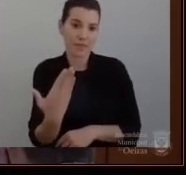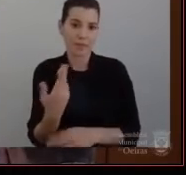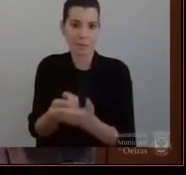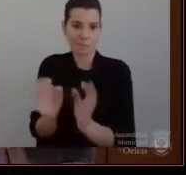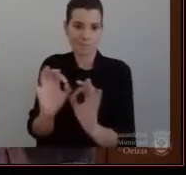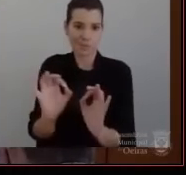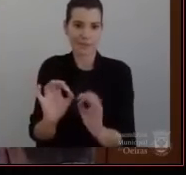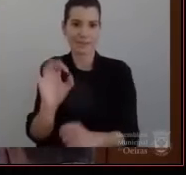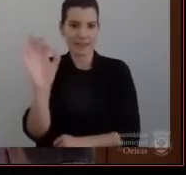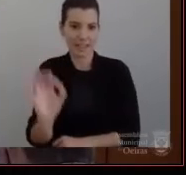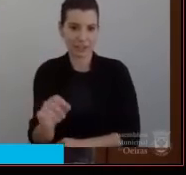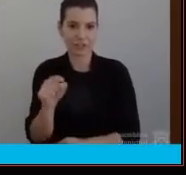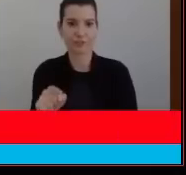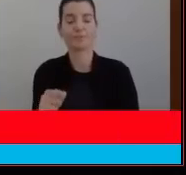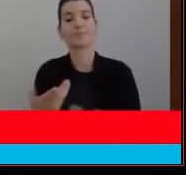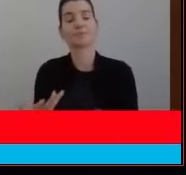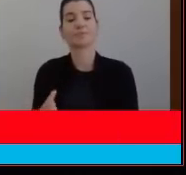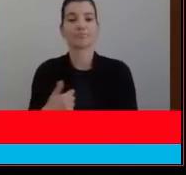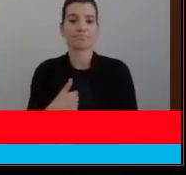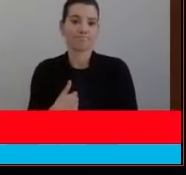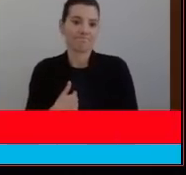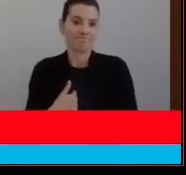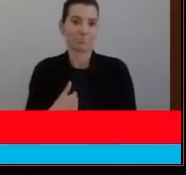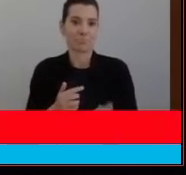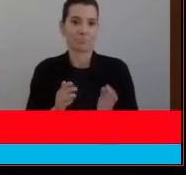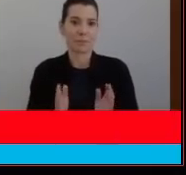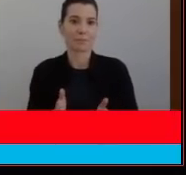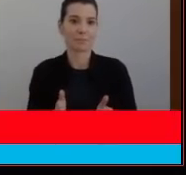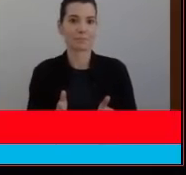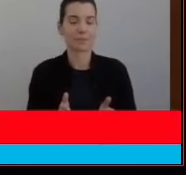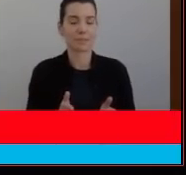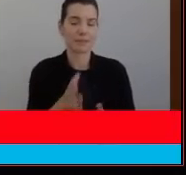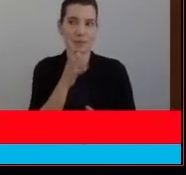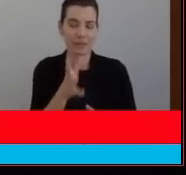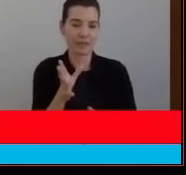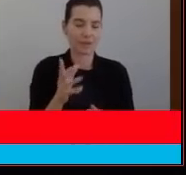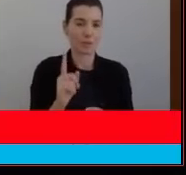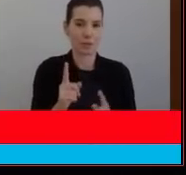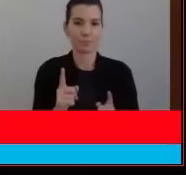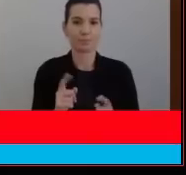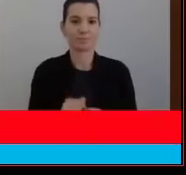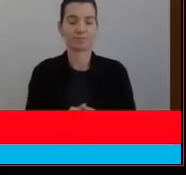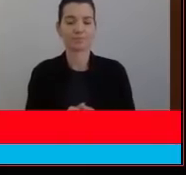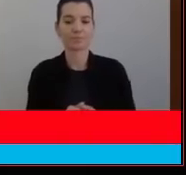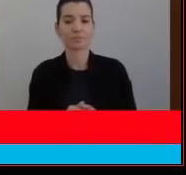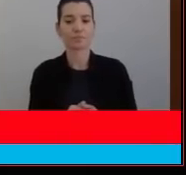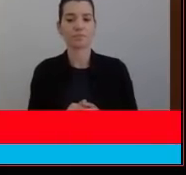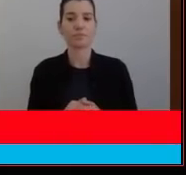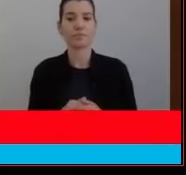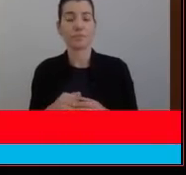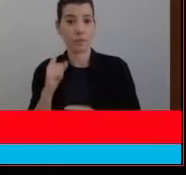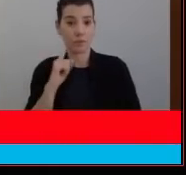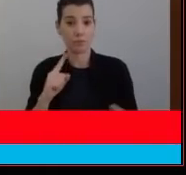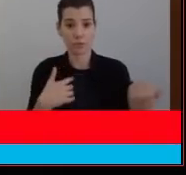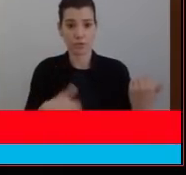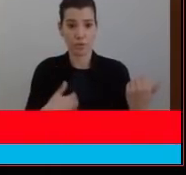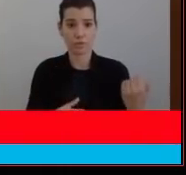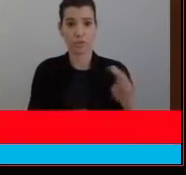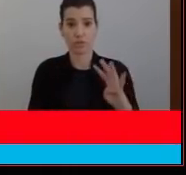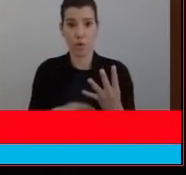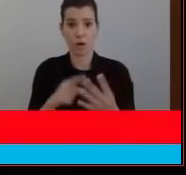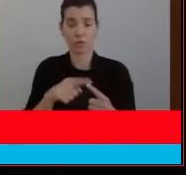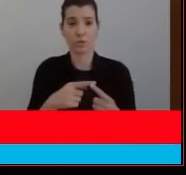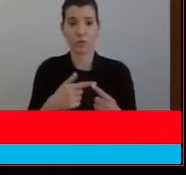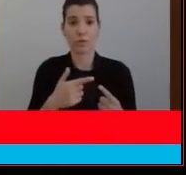e que eu não posso deixar salientar o seguinte temos quatro concertos da Weekend